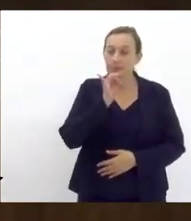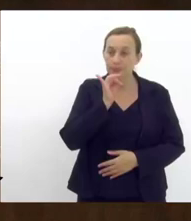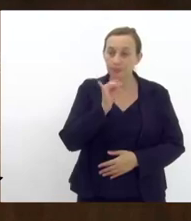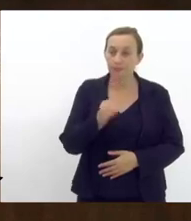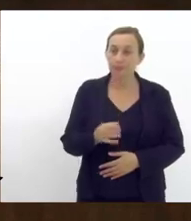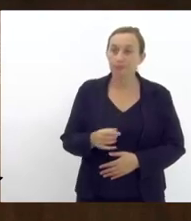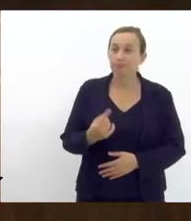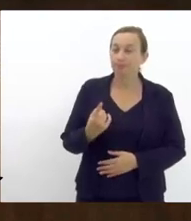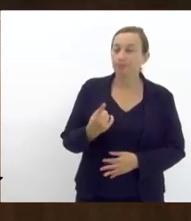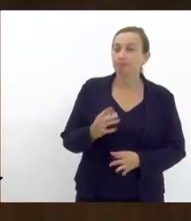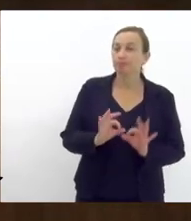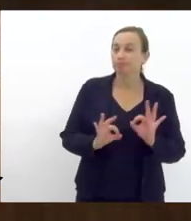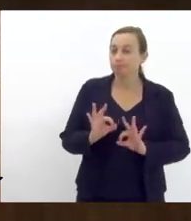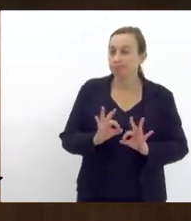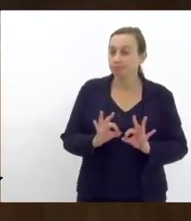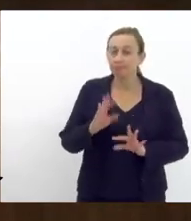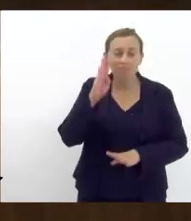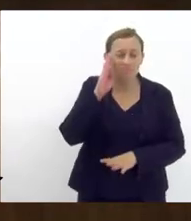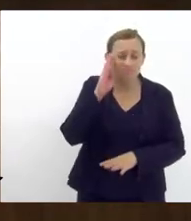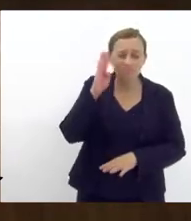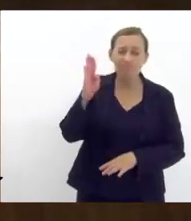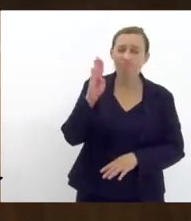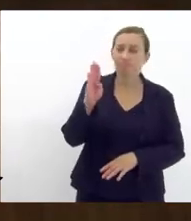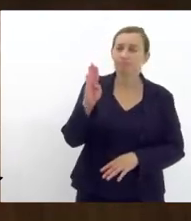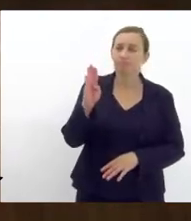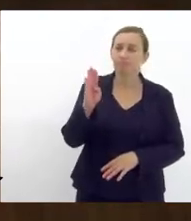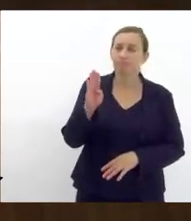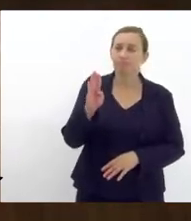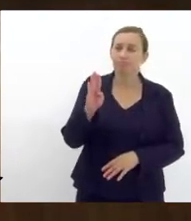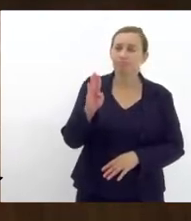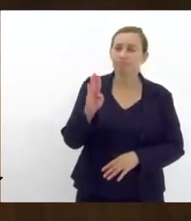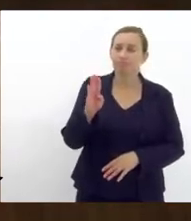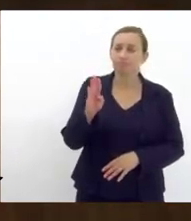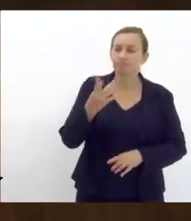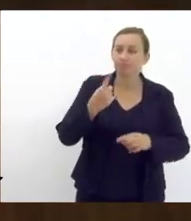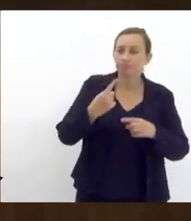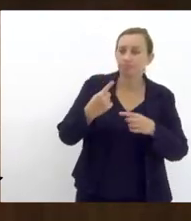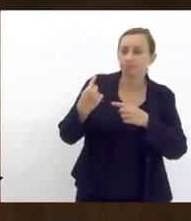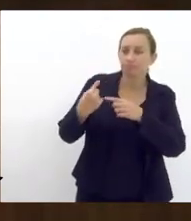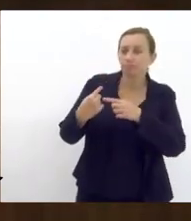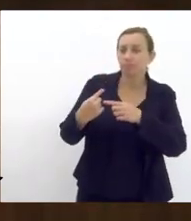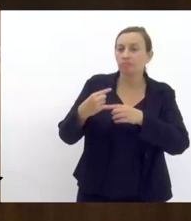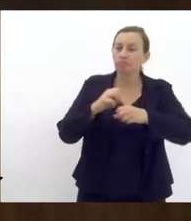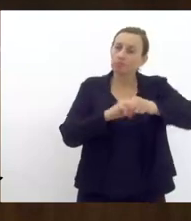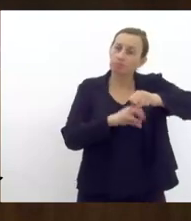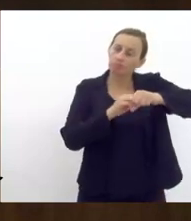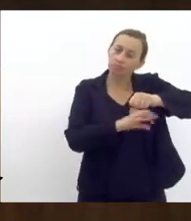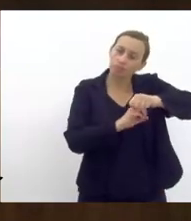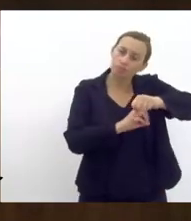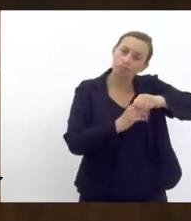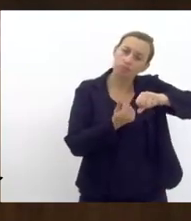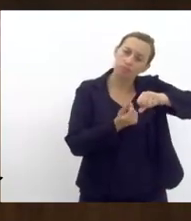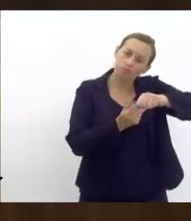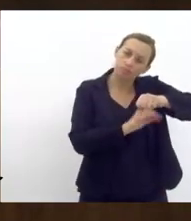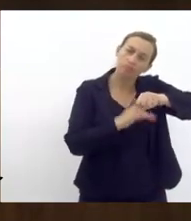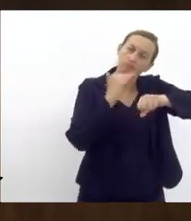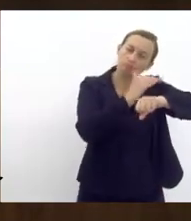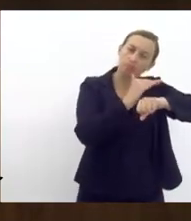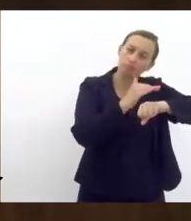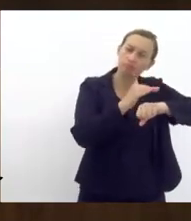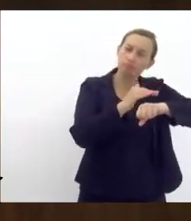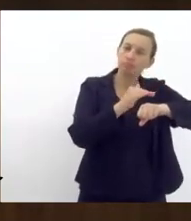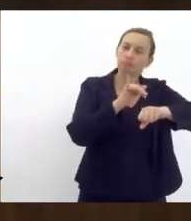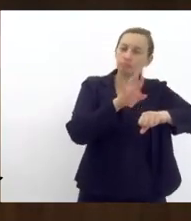um programa fundamental que foi o programa Super RJ também de distribuição de renda